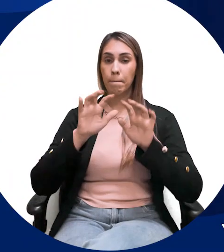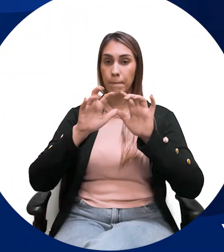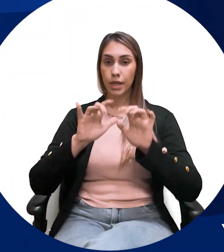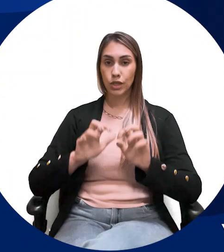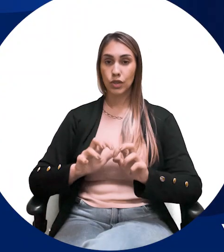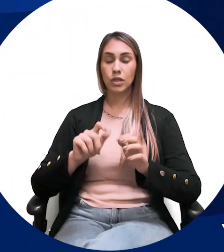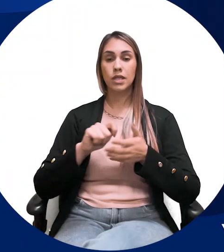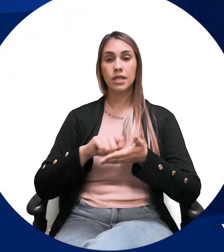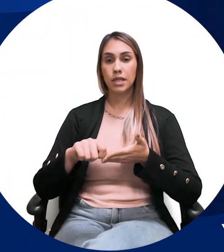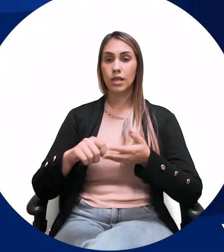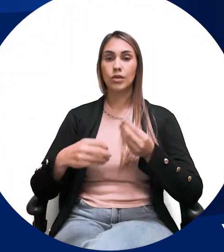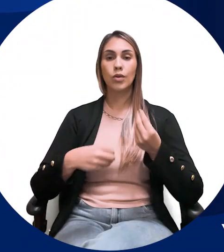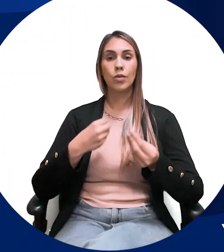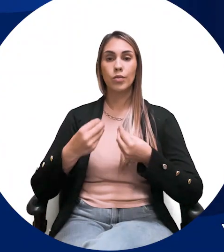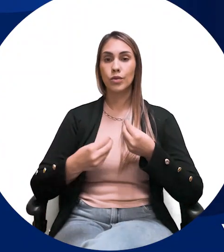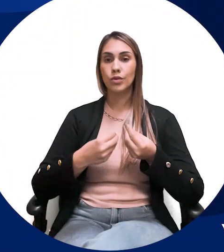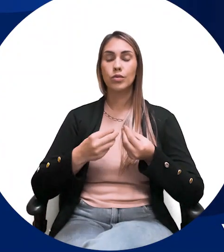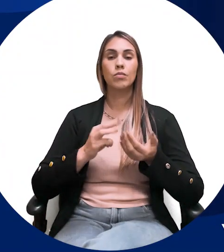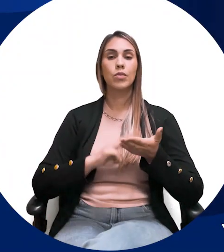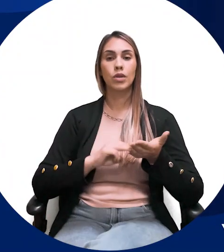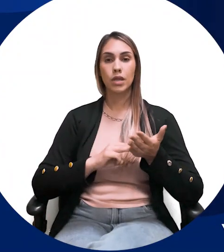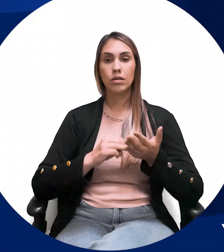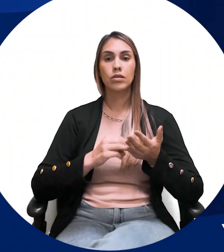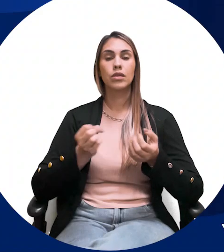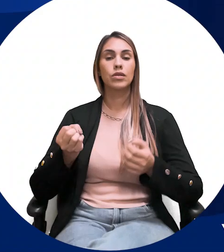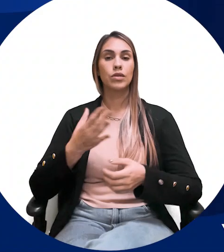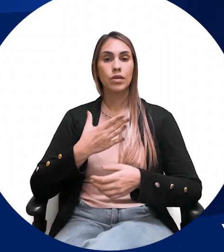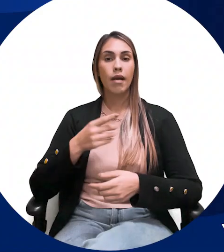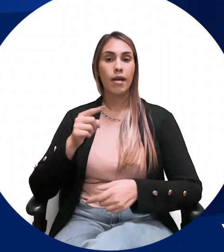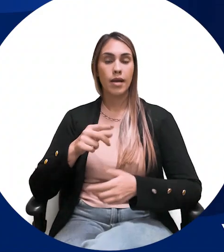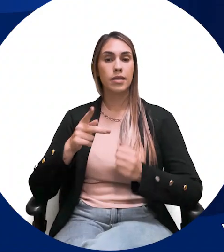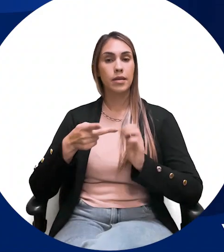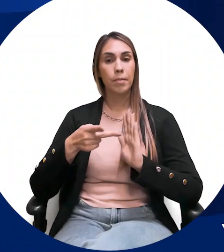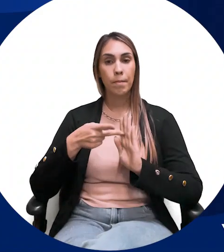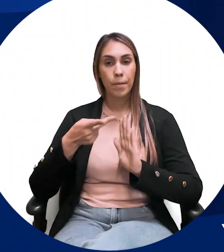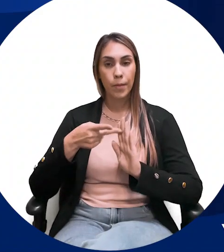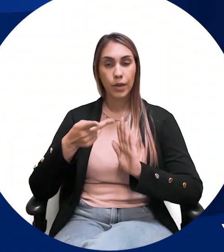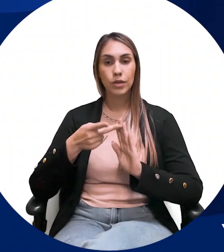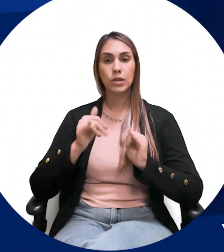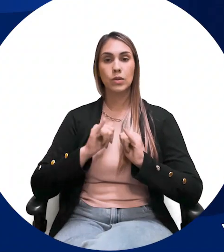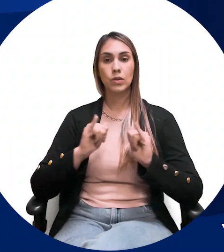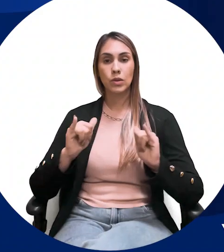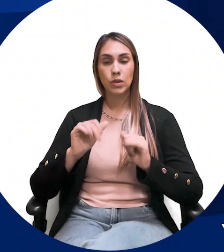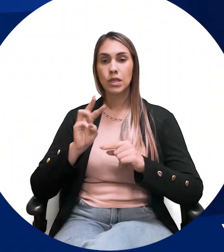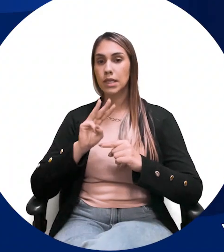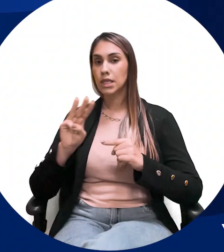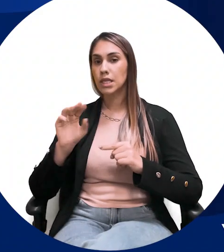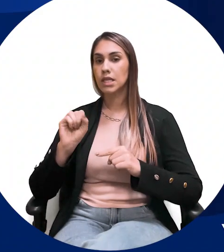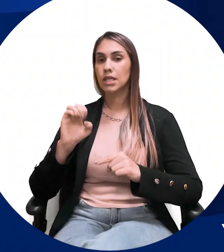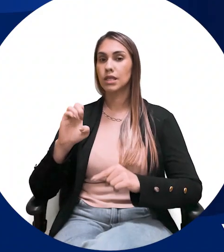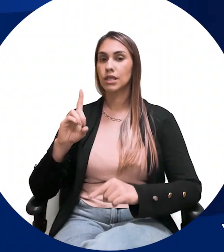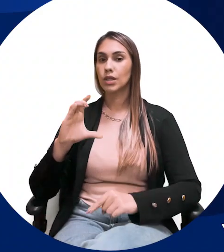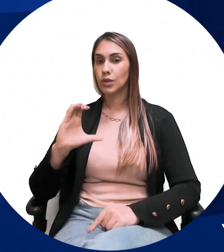ser devidamente preenchidos e assinados de acordo com os modelos atualizados referentes a esta portaria, disponibilizados no site